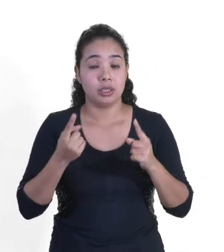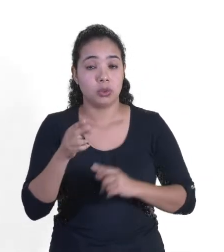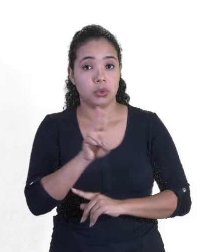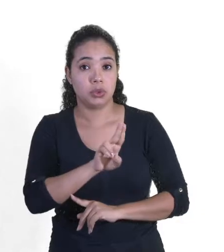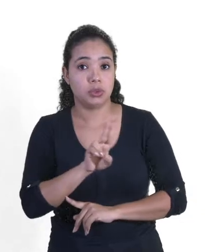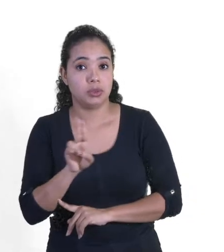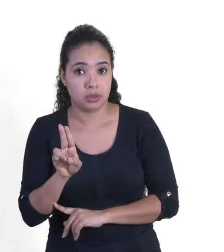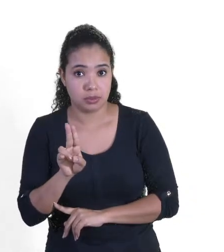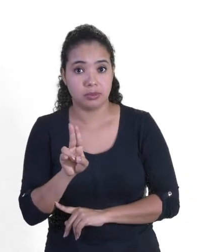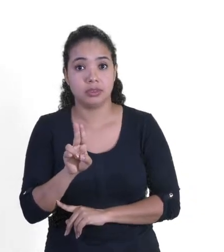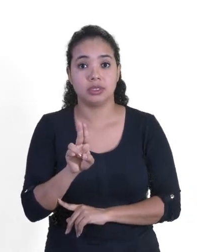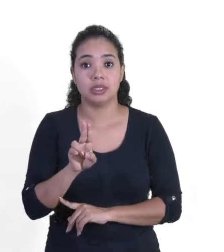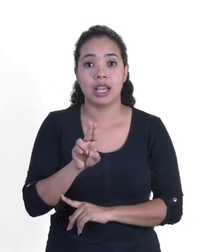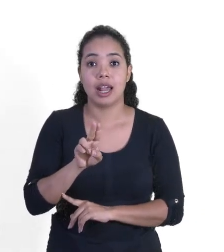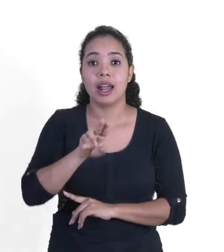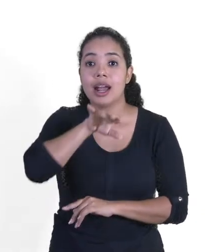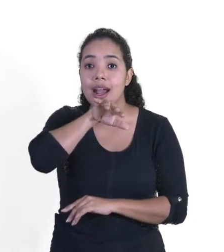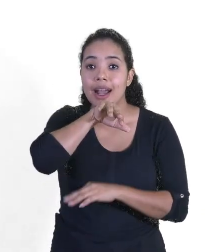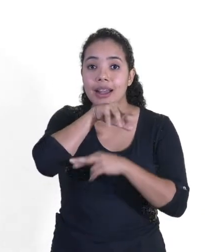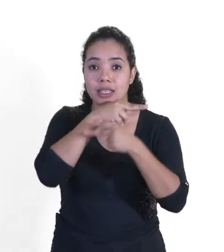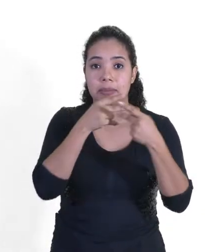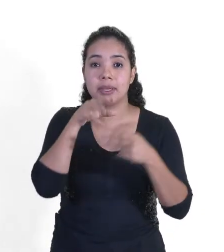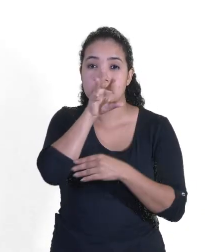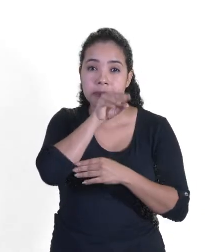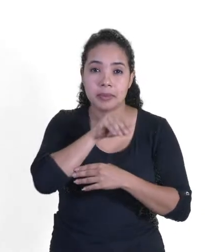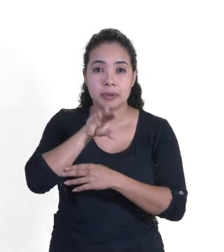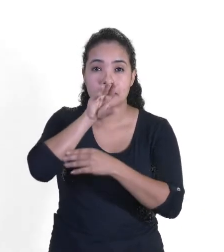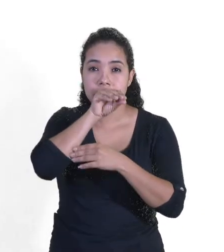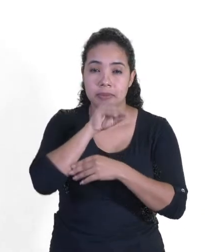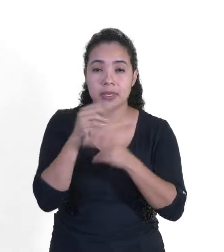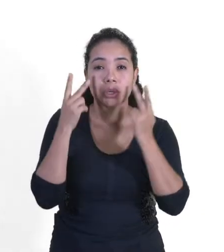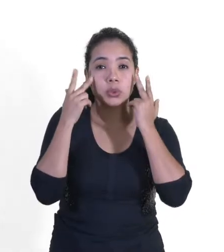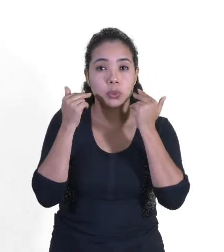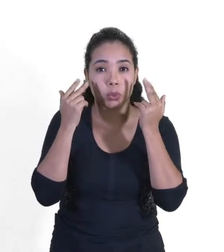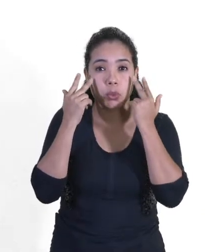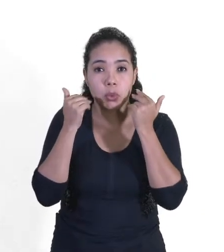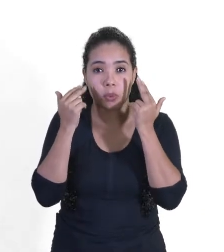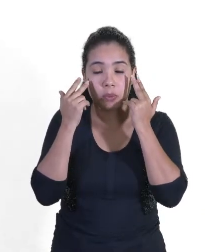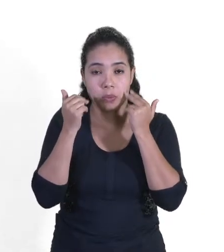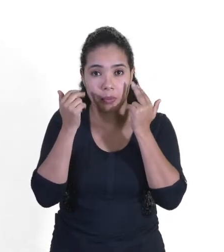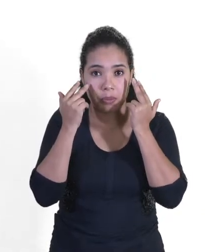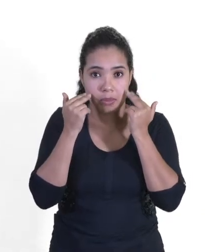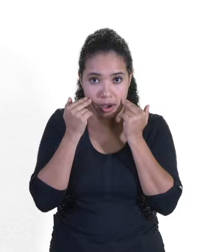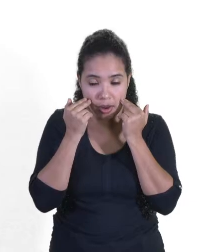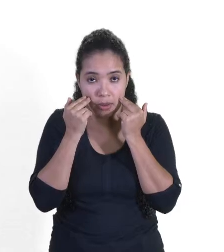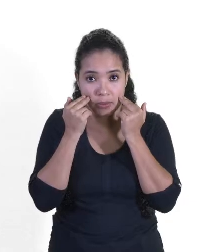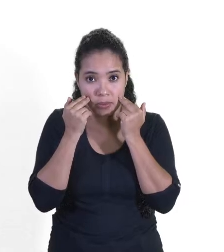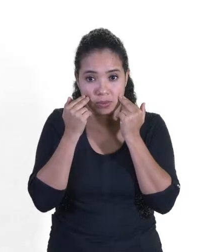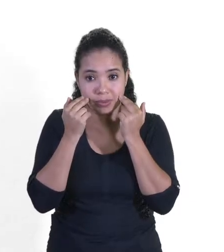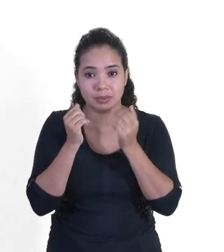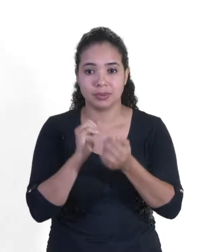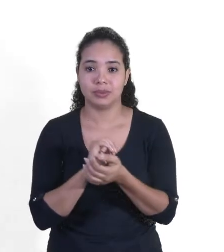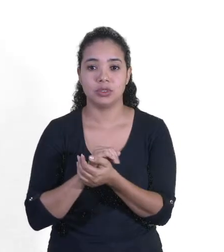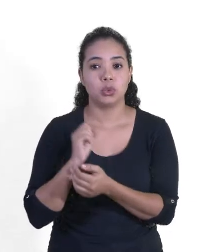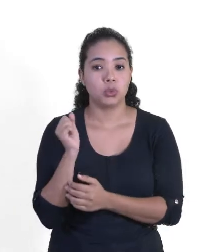nome, animais falantes são muito mais comuns neles do que as fadas propriamente